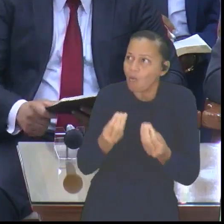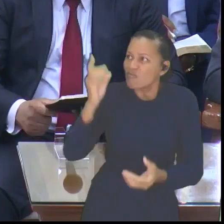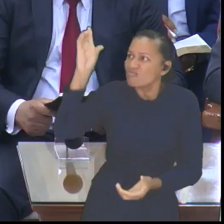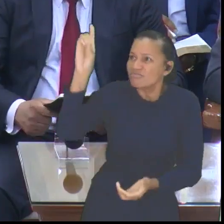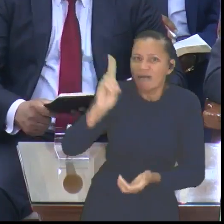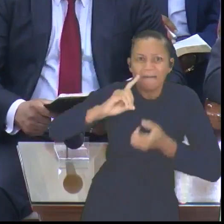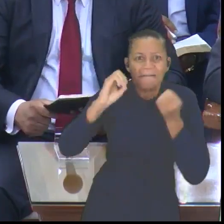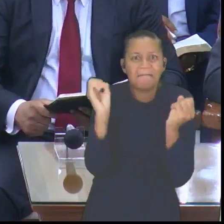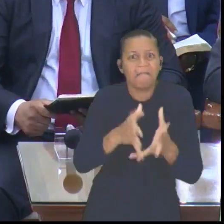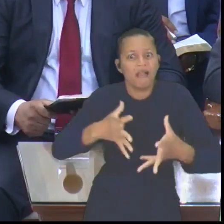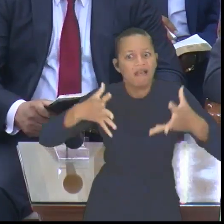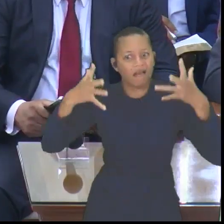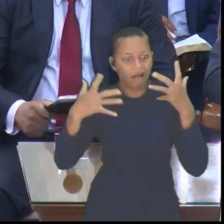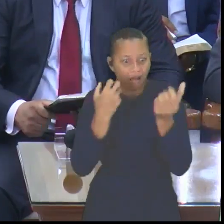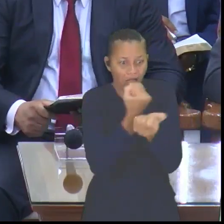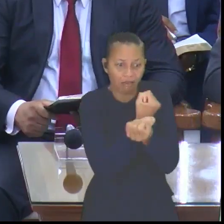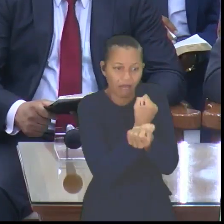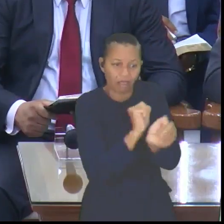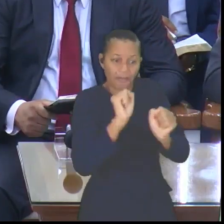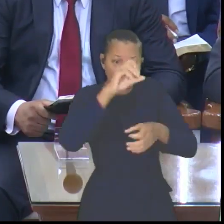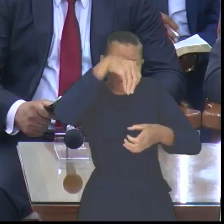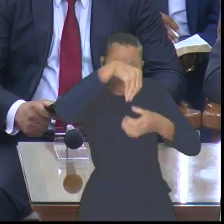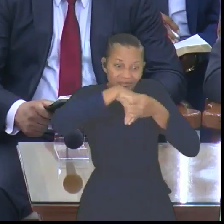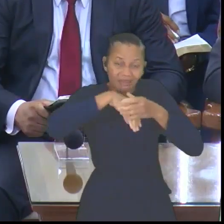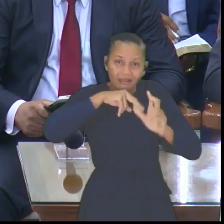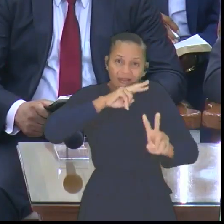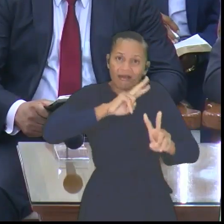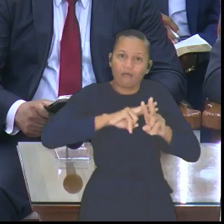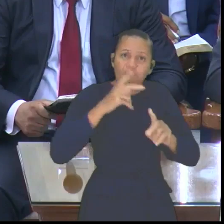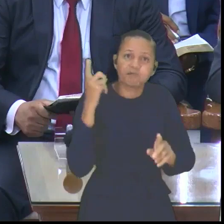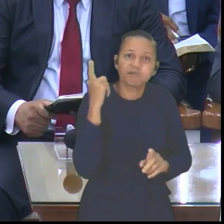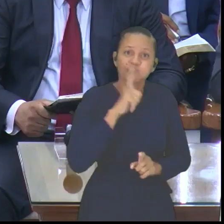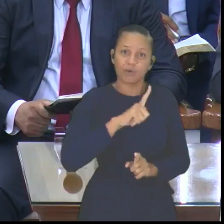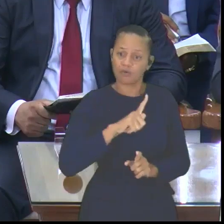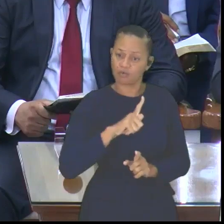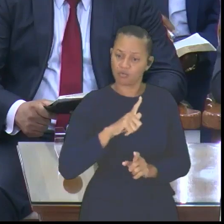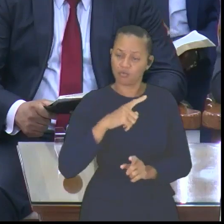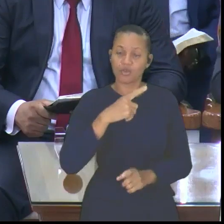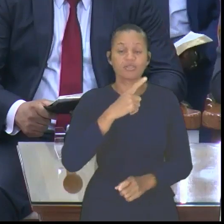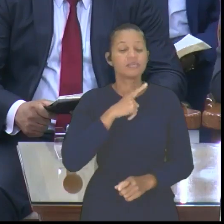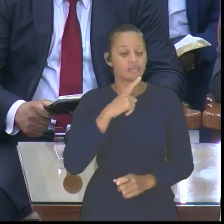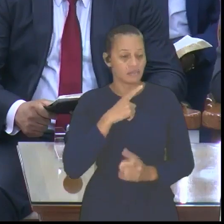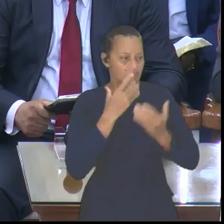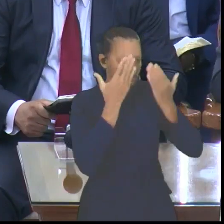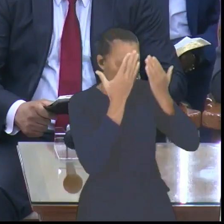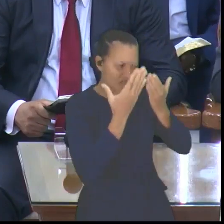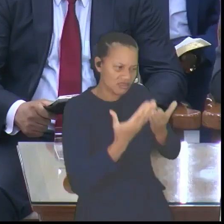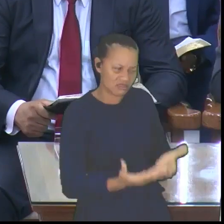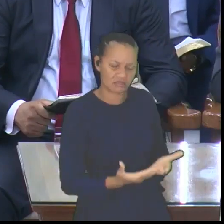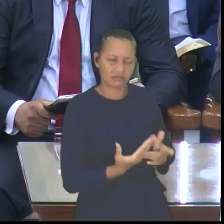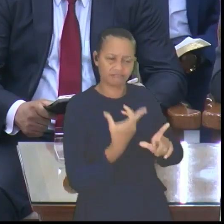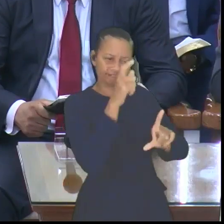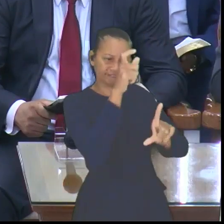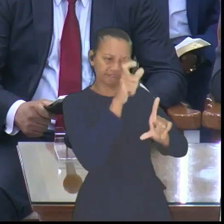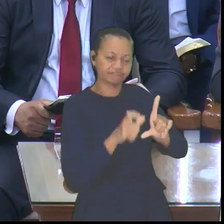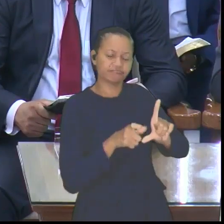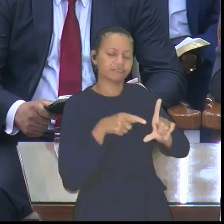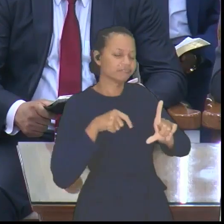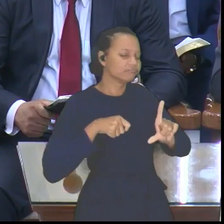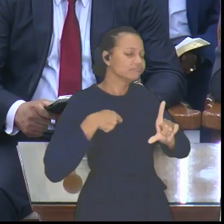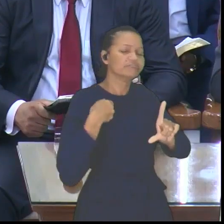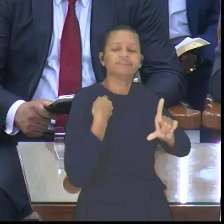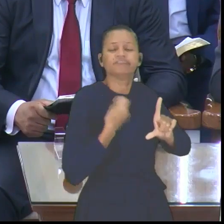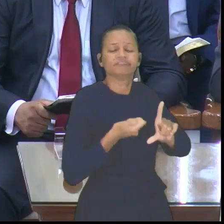Deus nessa história, envolvendo este grande personagem,